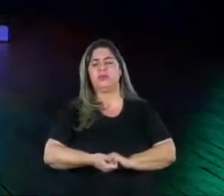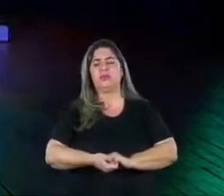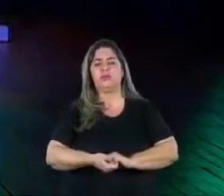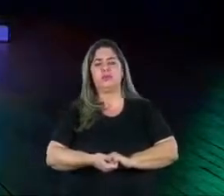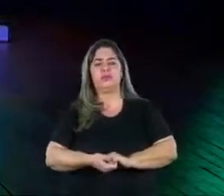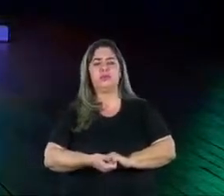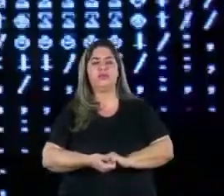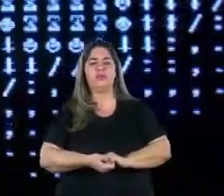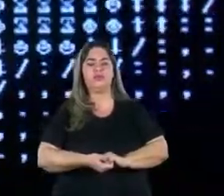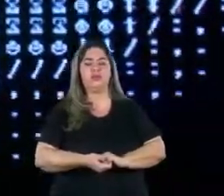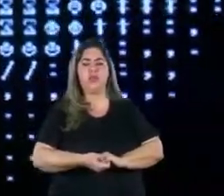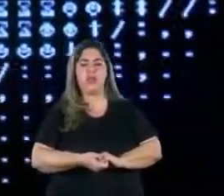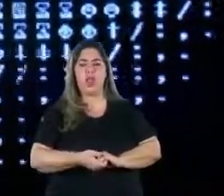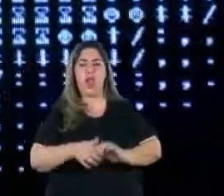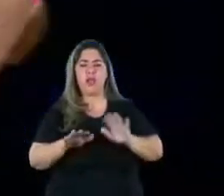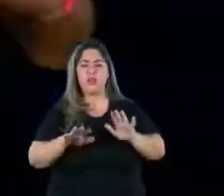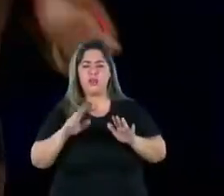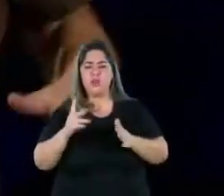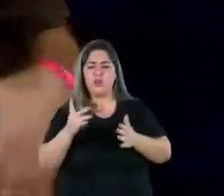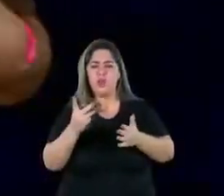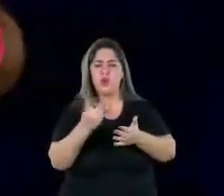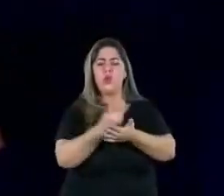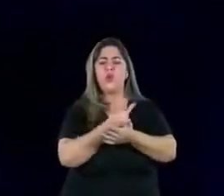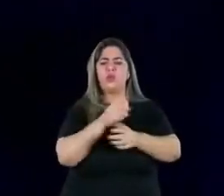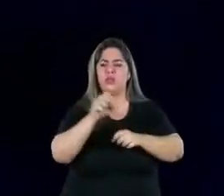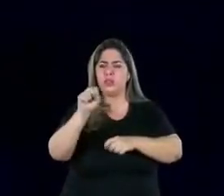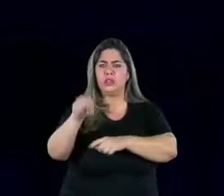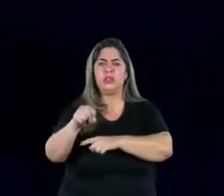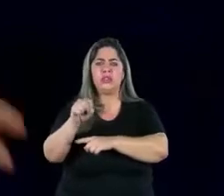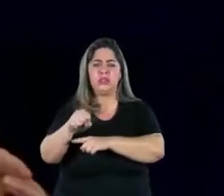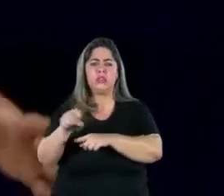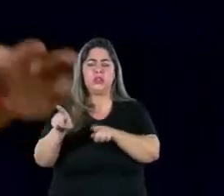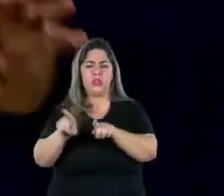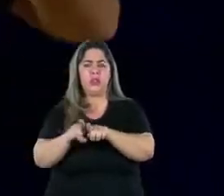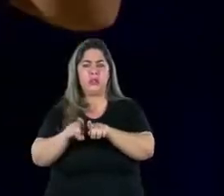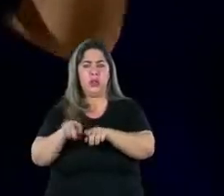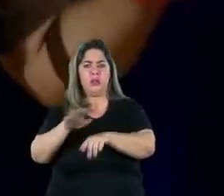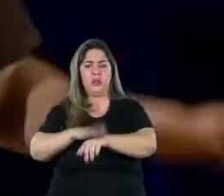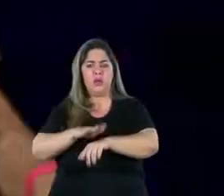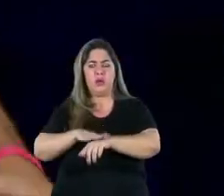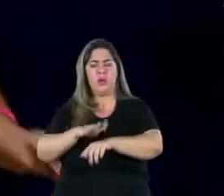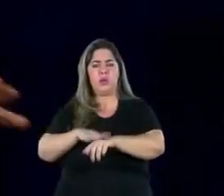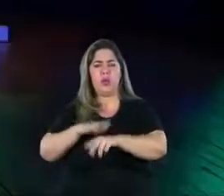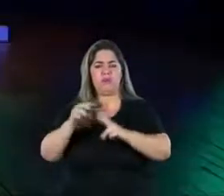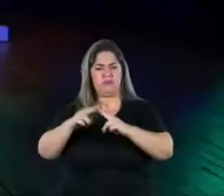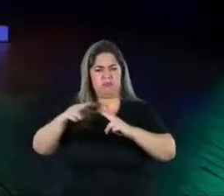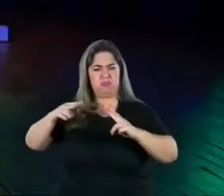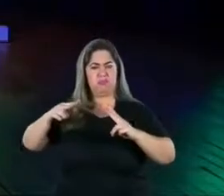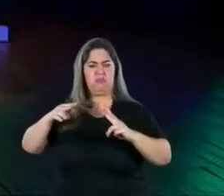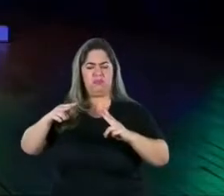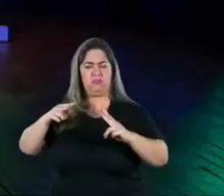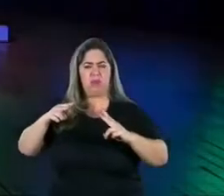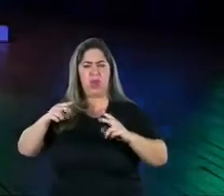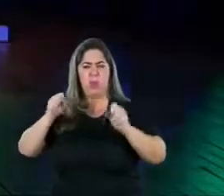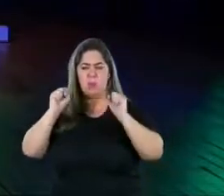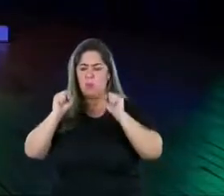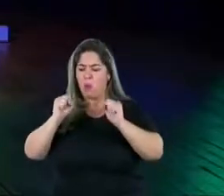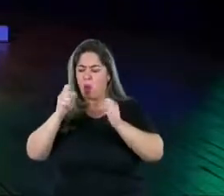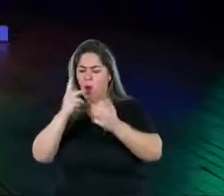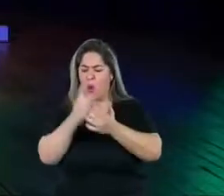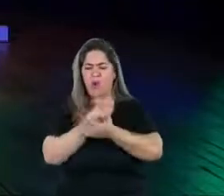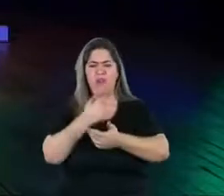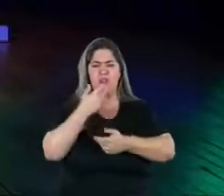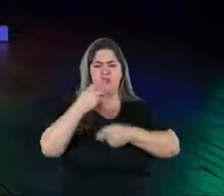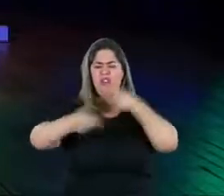Isso que acontece muitas vezes, tem acontecido, inclusive nesse momento que nós estamos virtual. Gente, pode acontecer até de eu